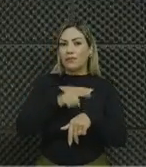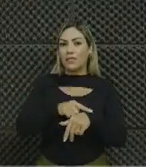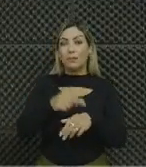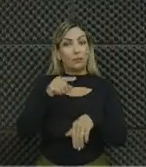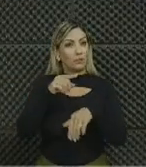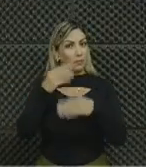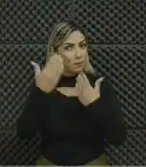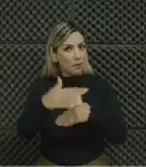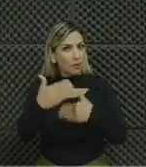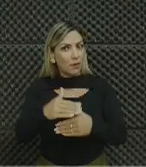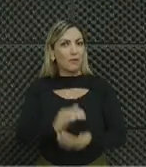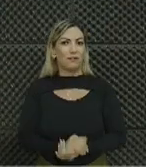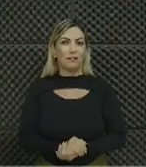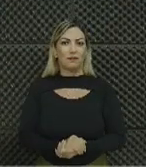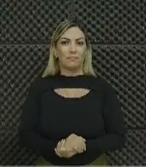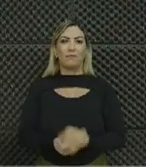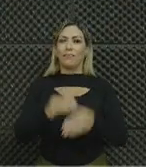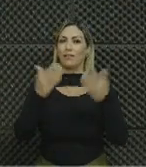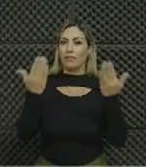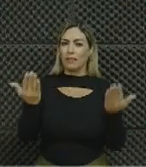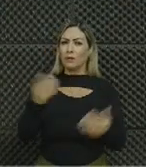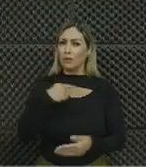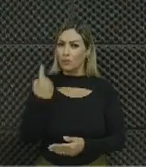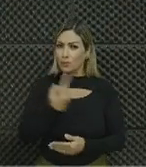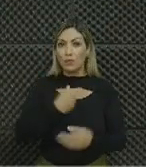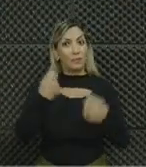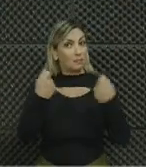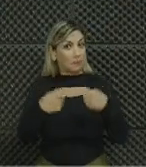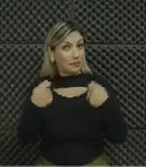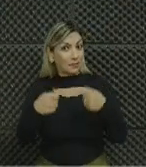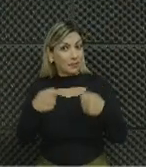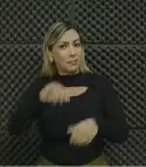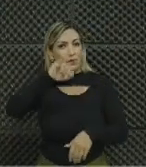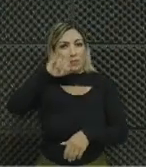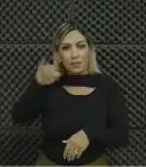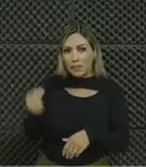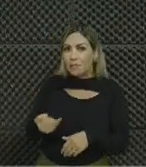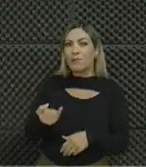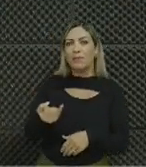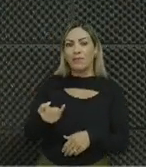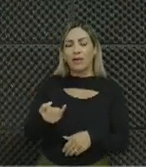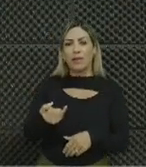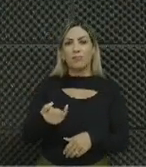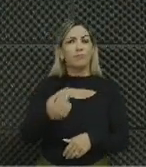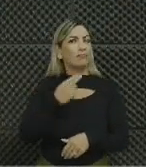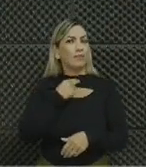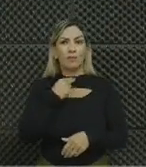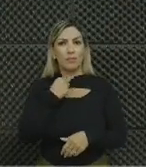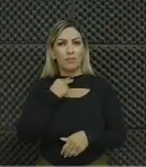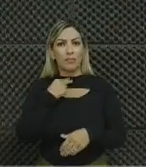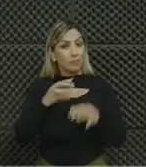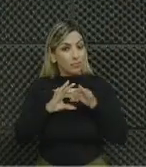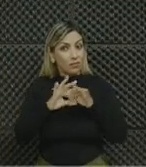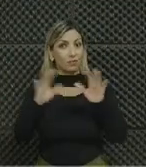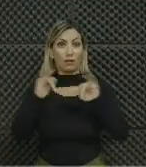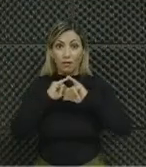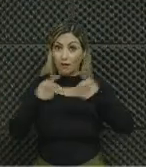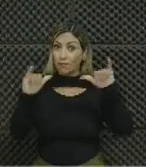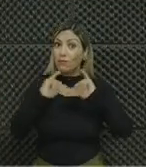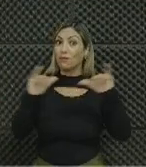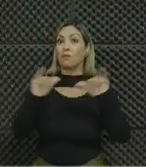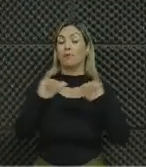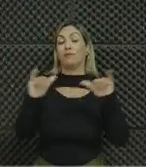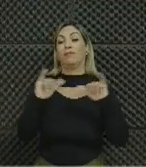prova. Então, nós precisamos aproveitar e não podemos deixar nenhuma